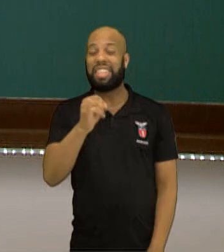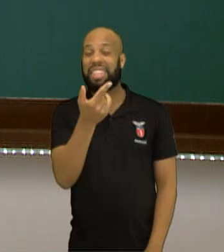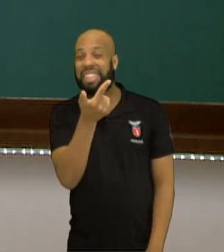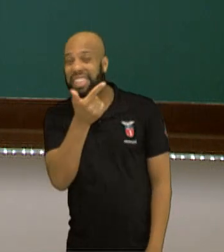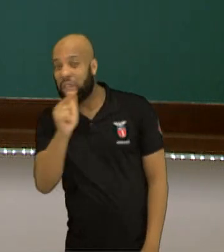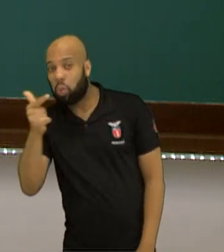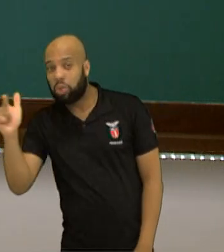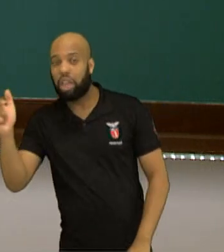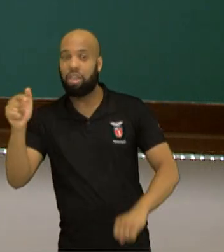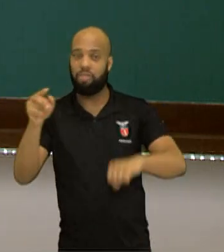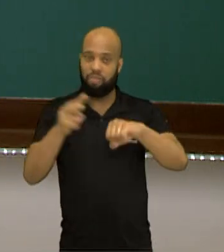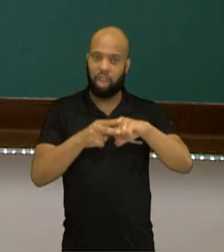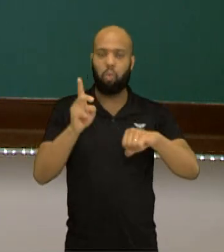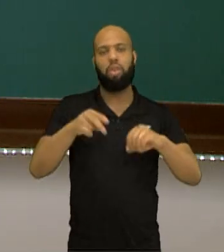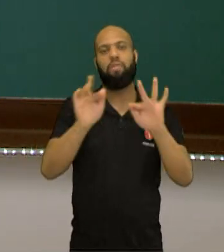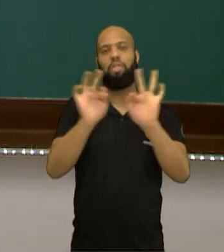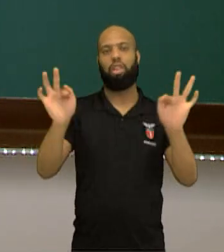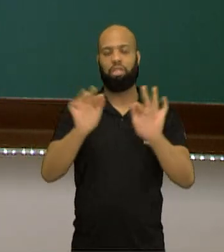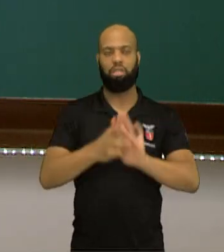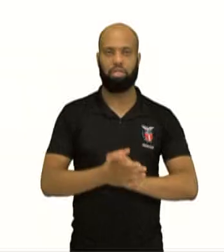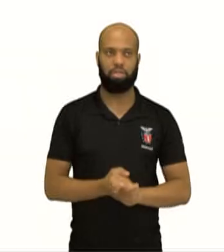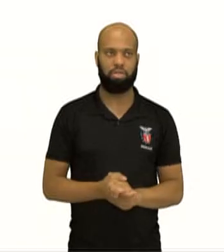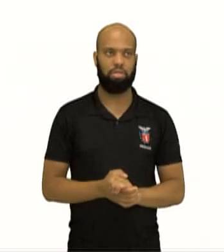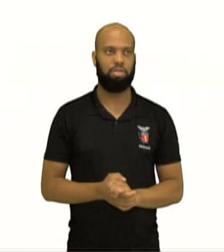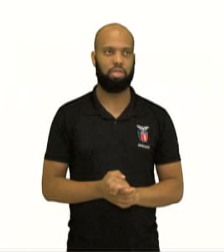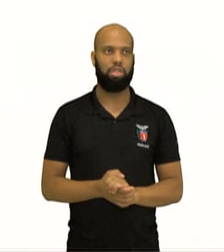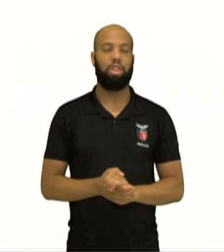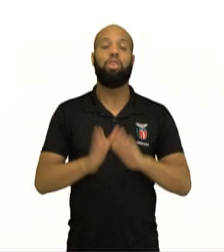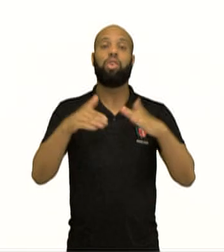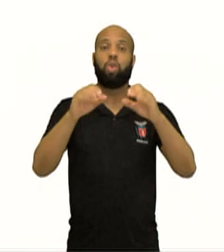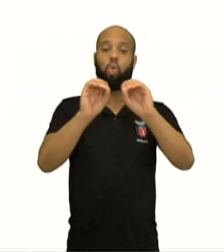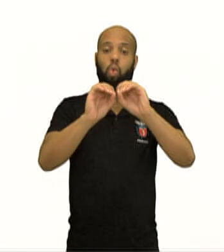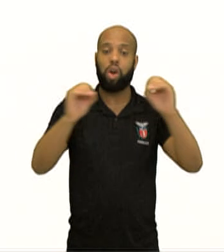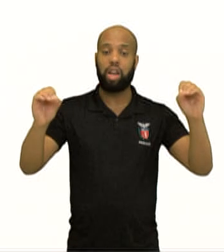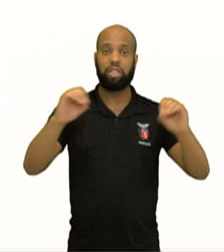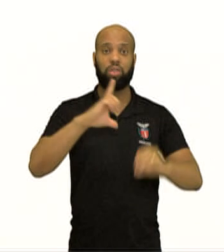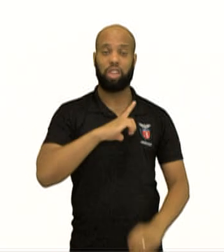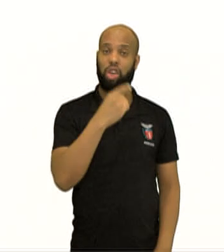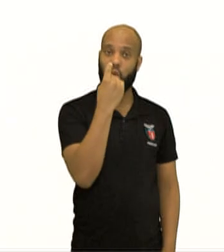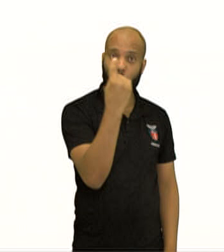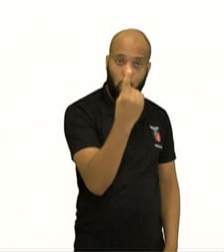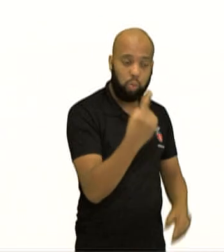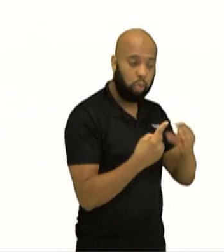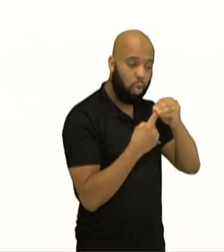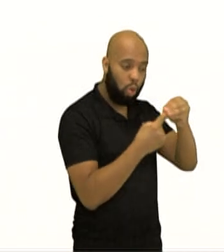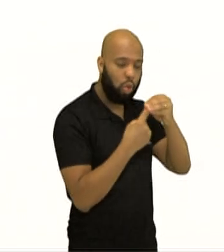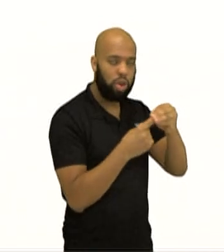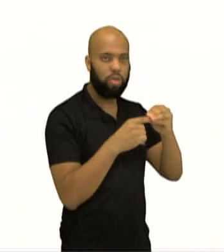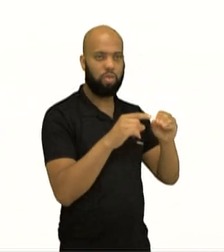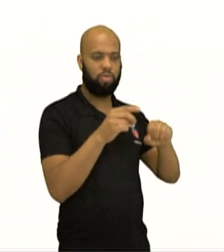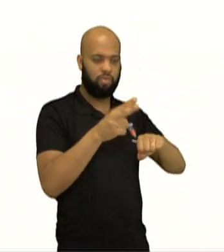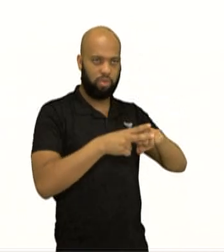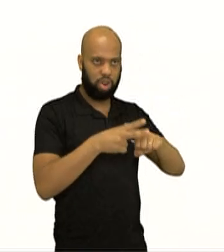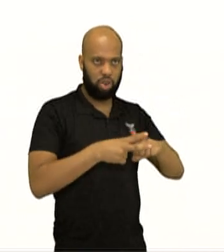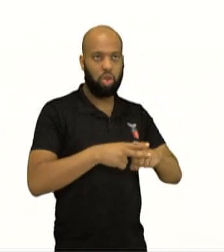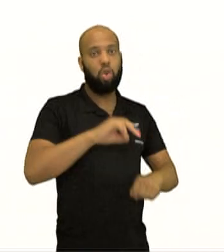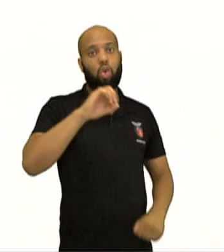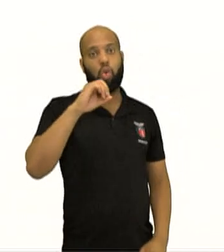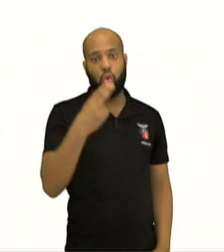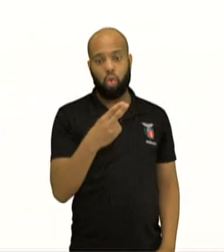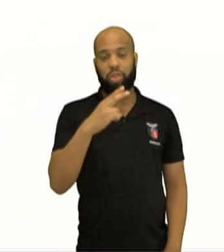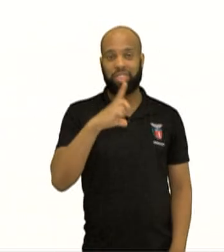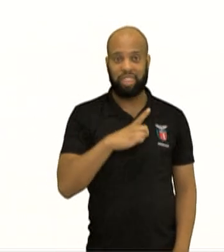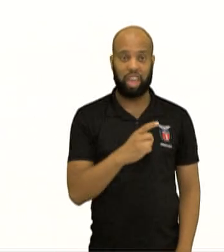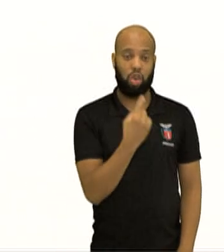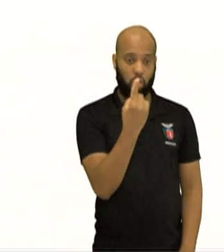interessante. Oração é organizada por um único verbo, gente, olha ali. Ou locução verbal. Locução verbal são o